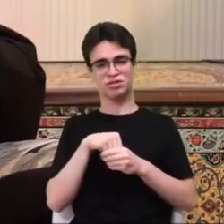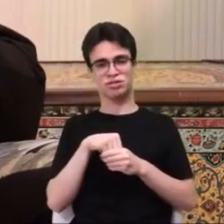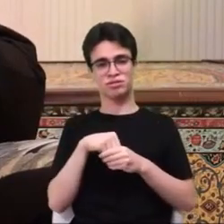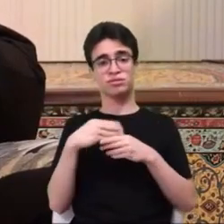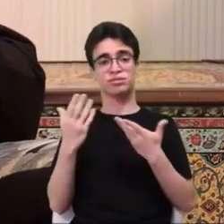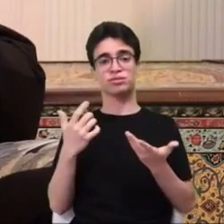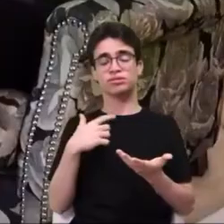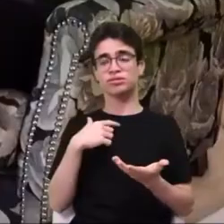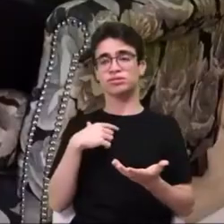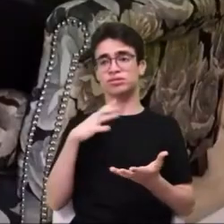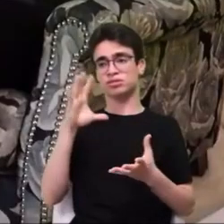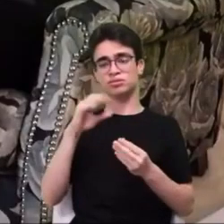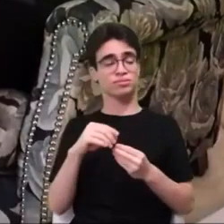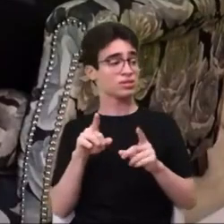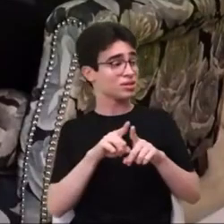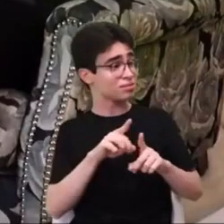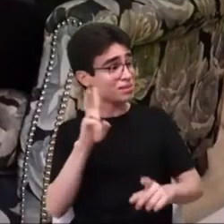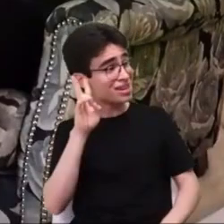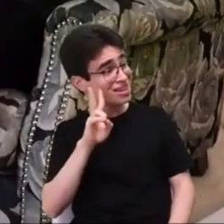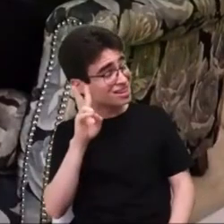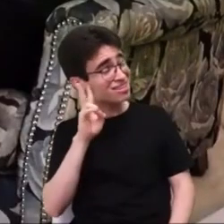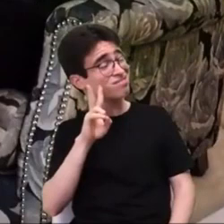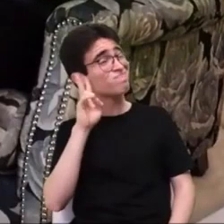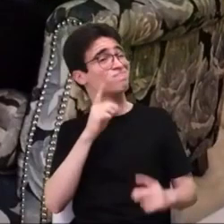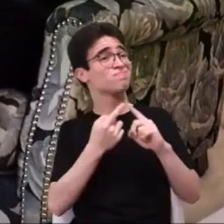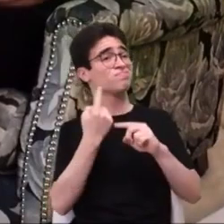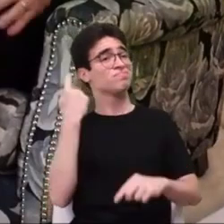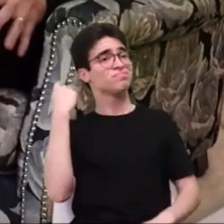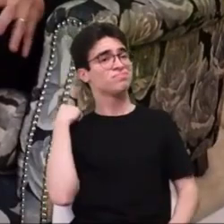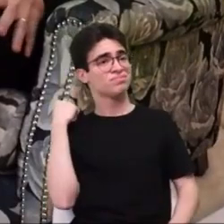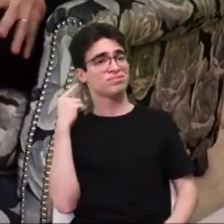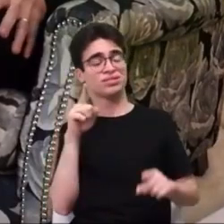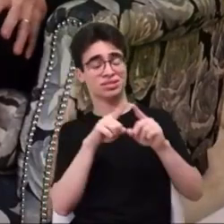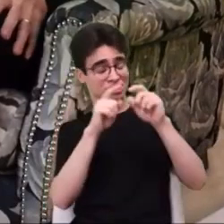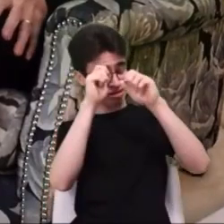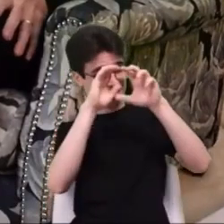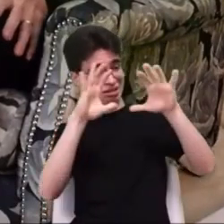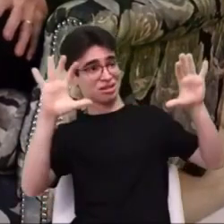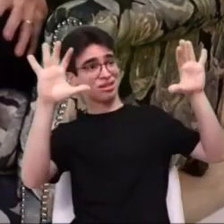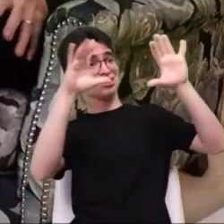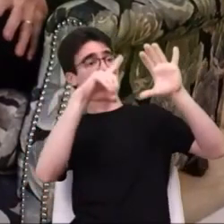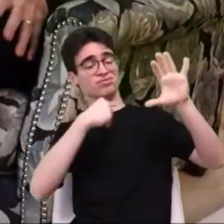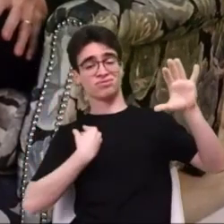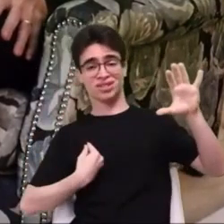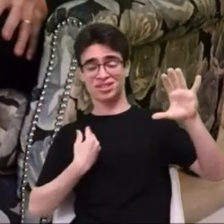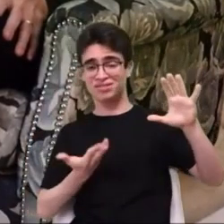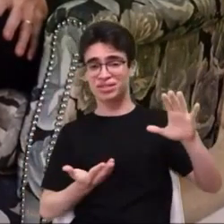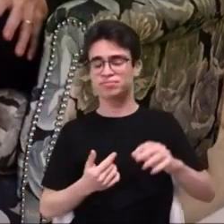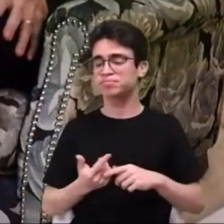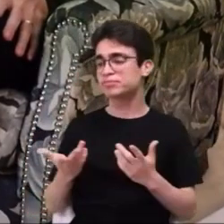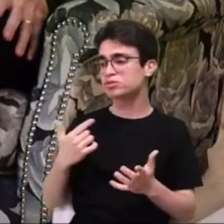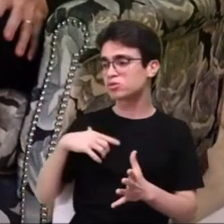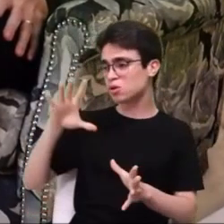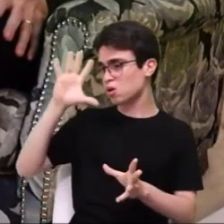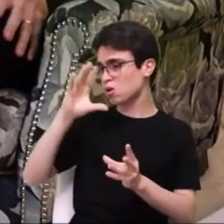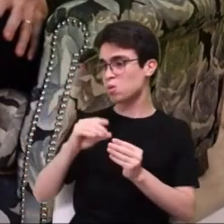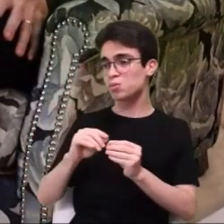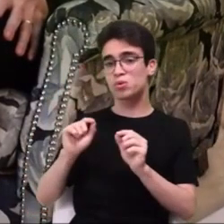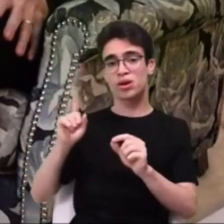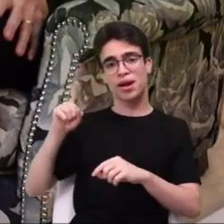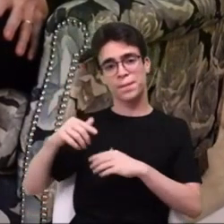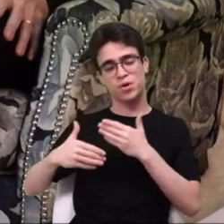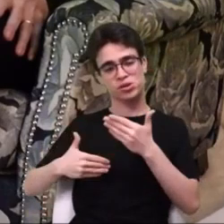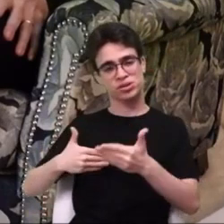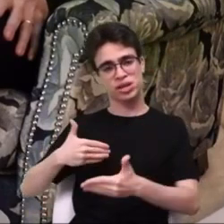Eu entendi. Então, as memórias estão aqui, exato, as cenas estão aqui, né? Tudo. Aí eu entendi que era um